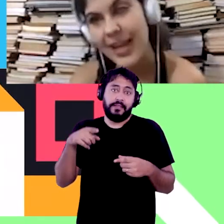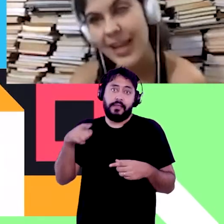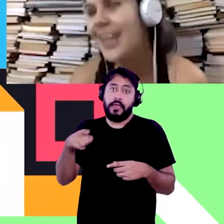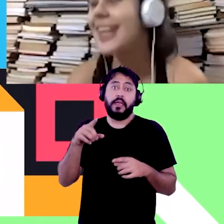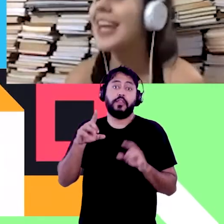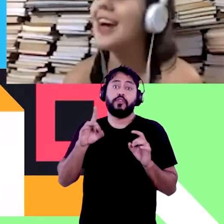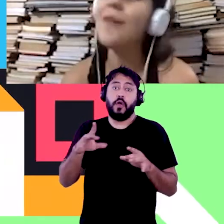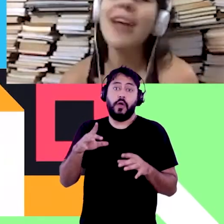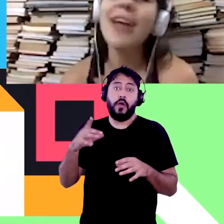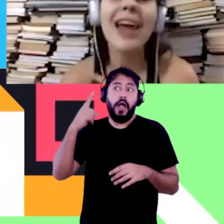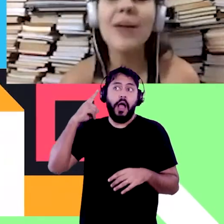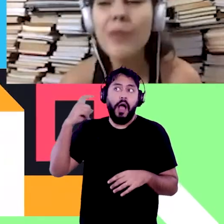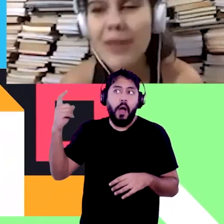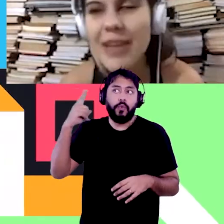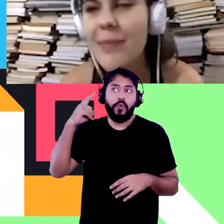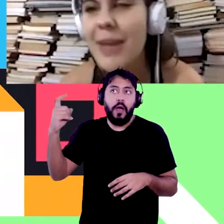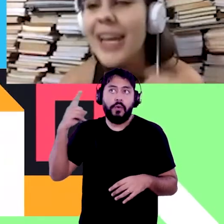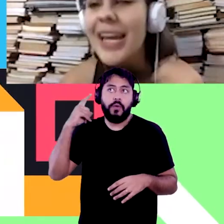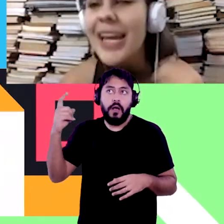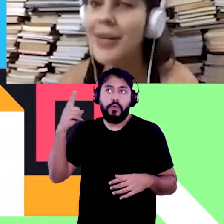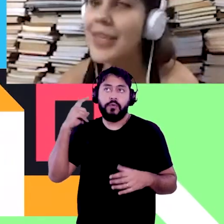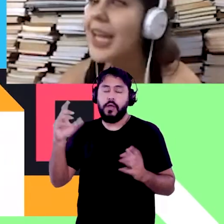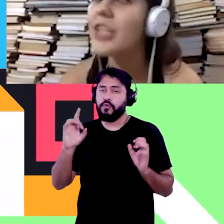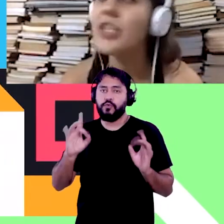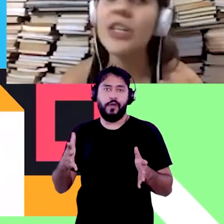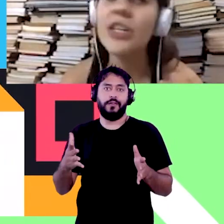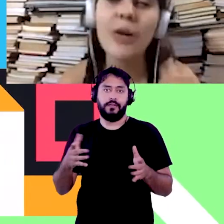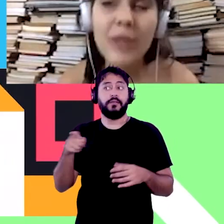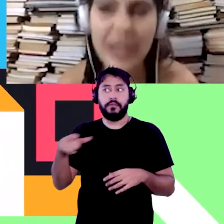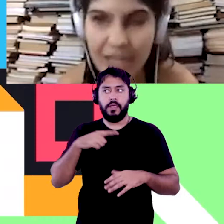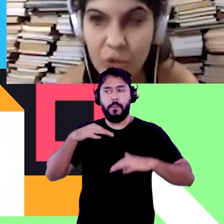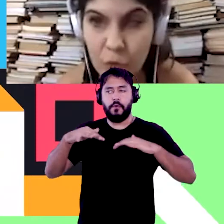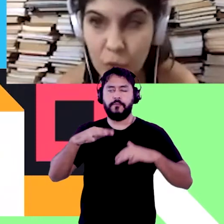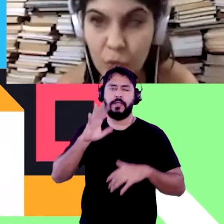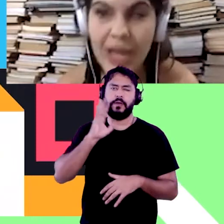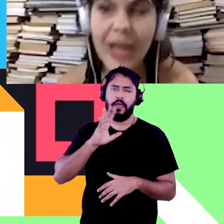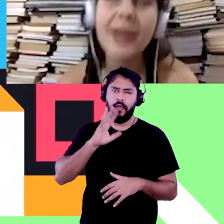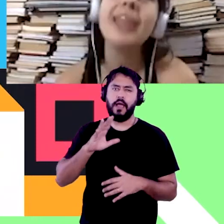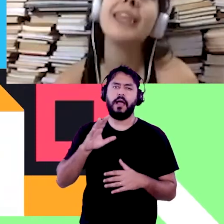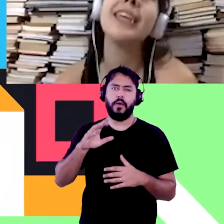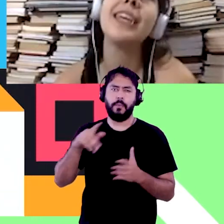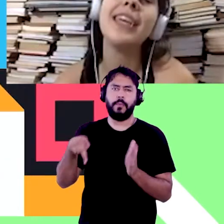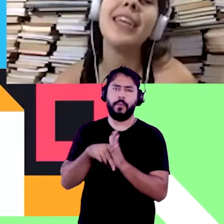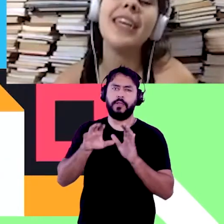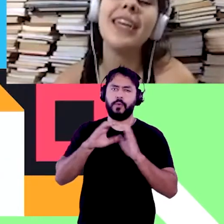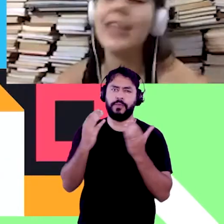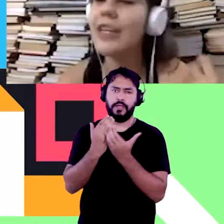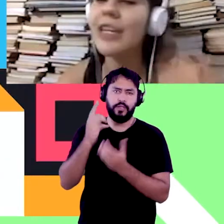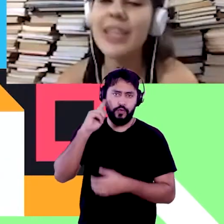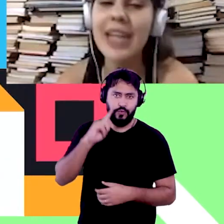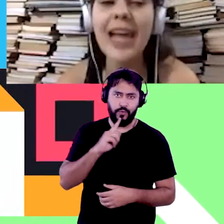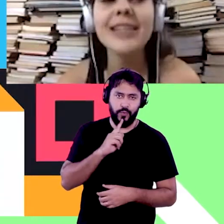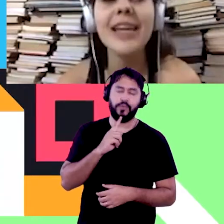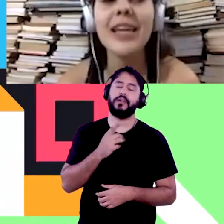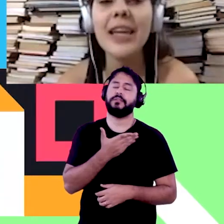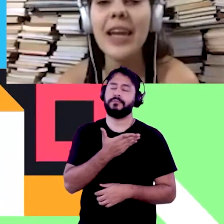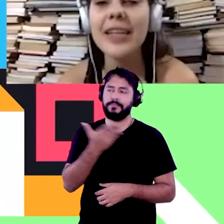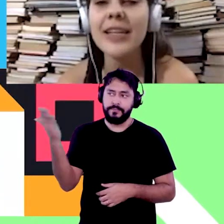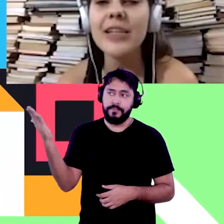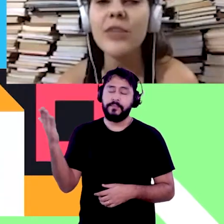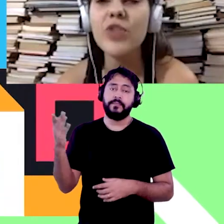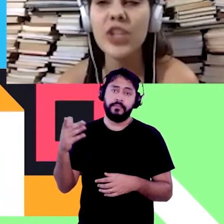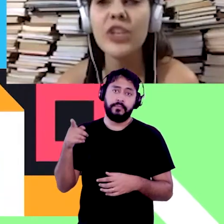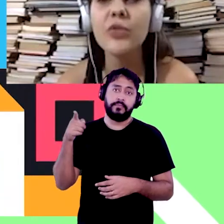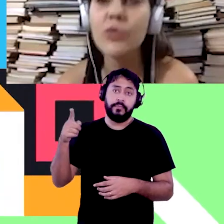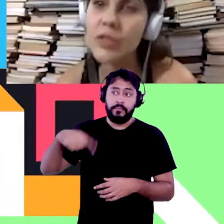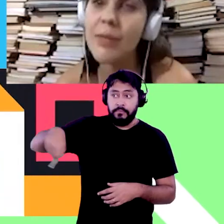né? Então, é um movimento aí bem legal até da comunidade surda, que traz aí essa